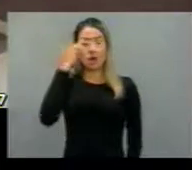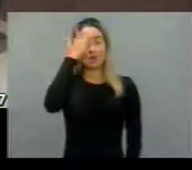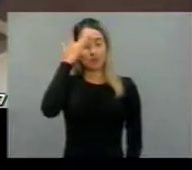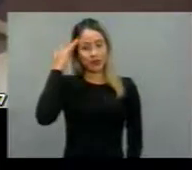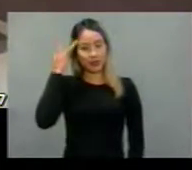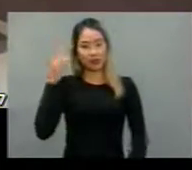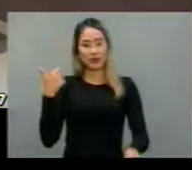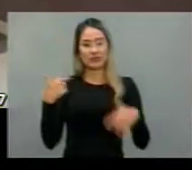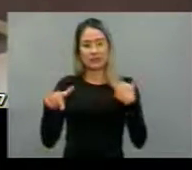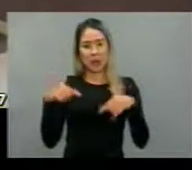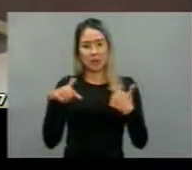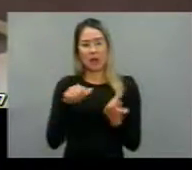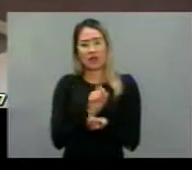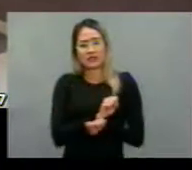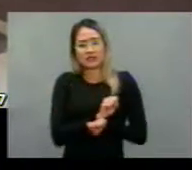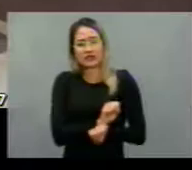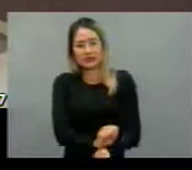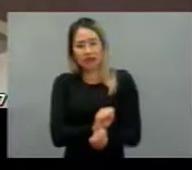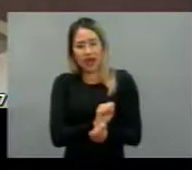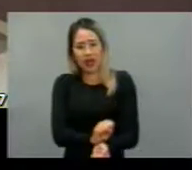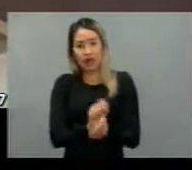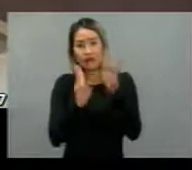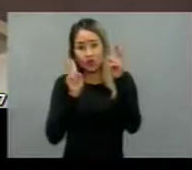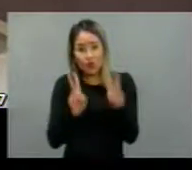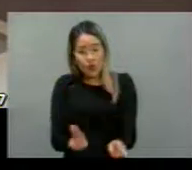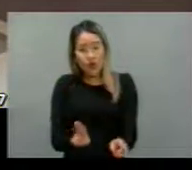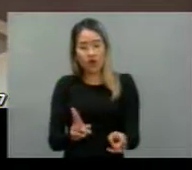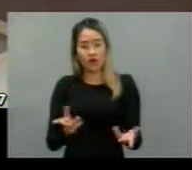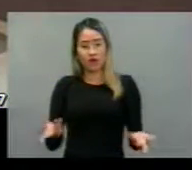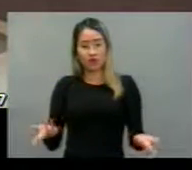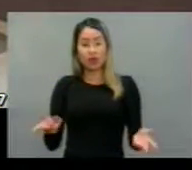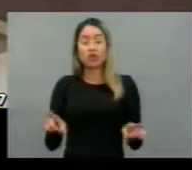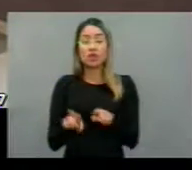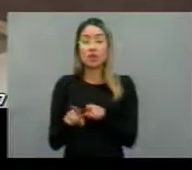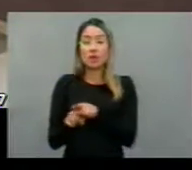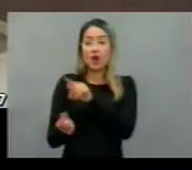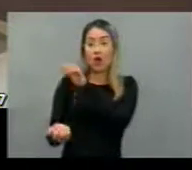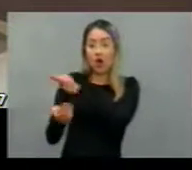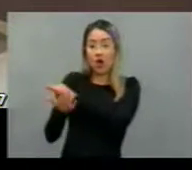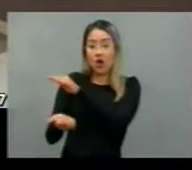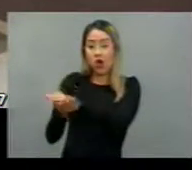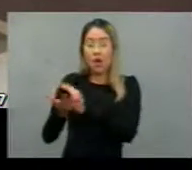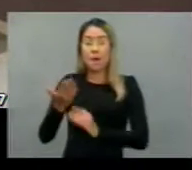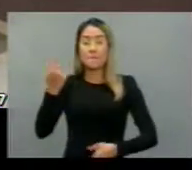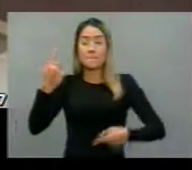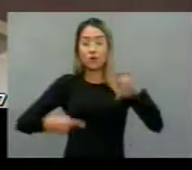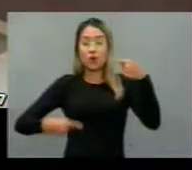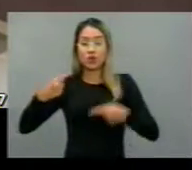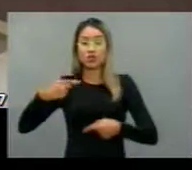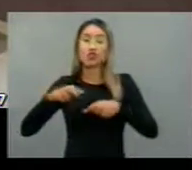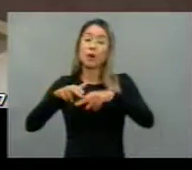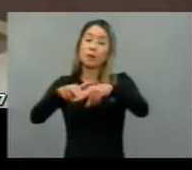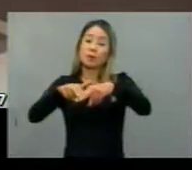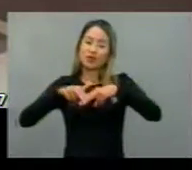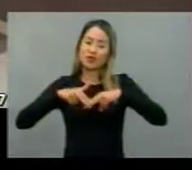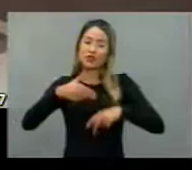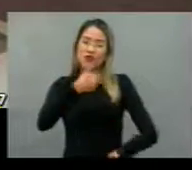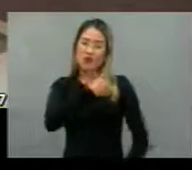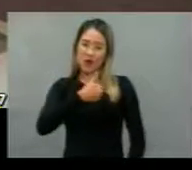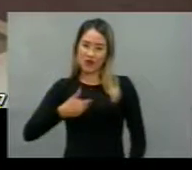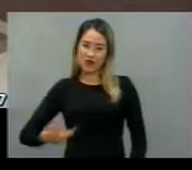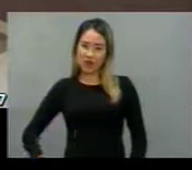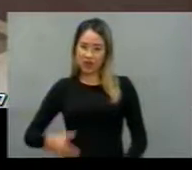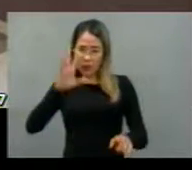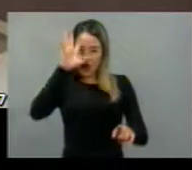com ultraexploração, está envolvido com a corrupção política, e os eventos de hoje relativos a